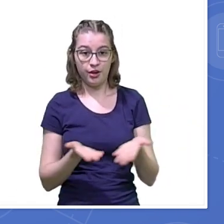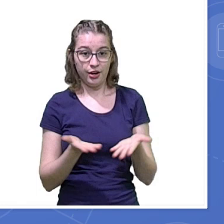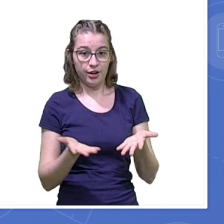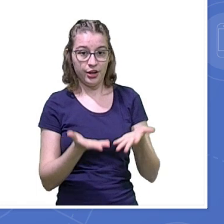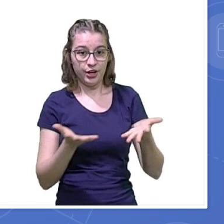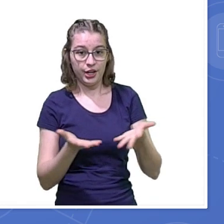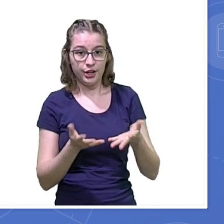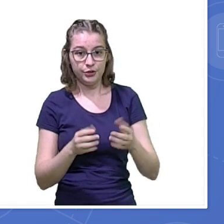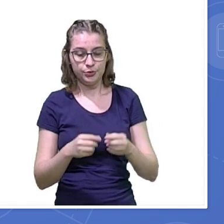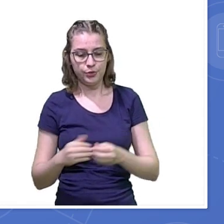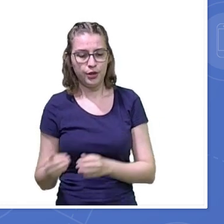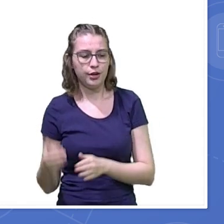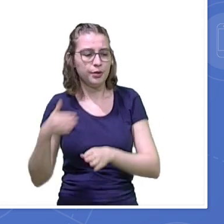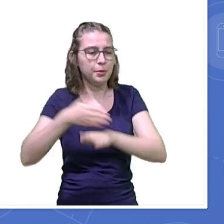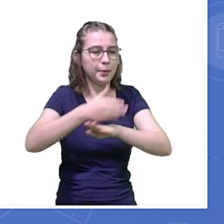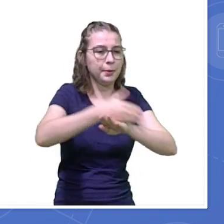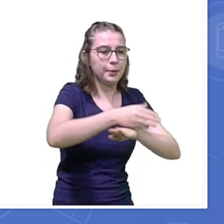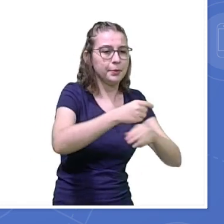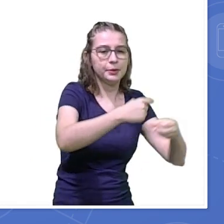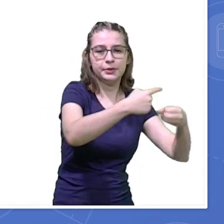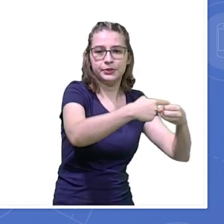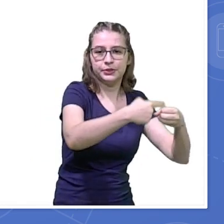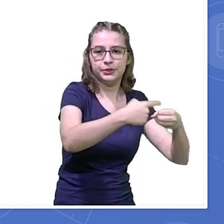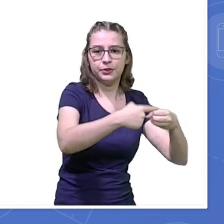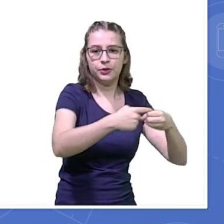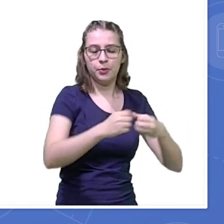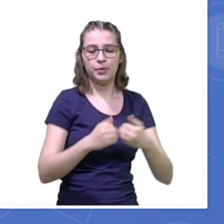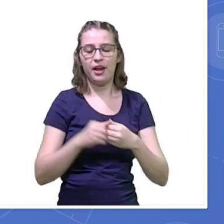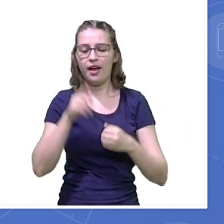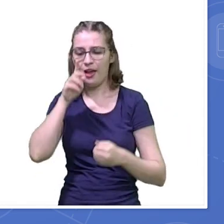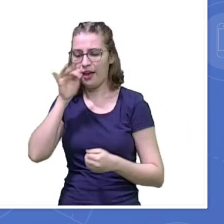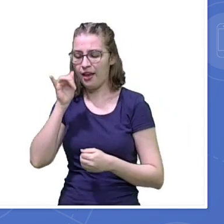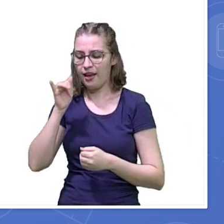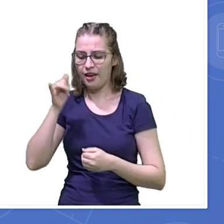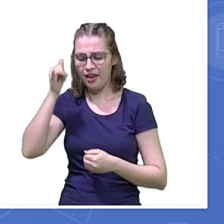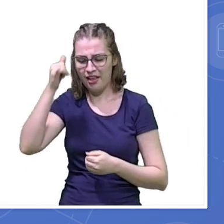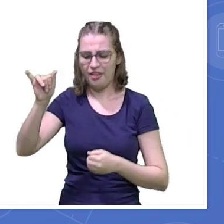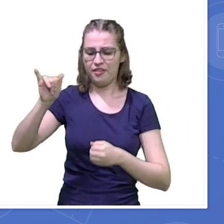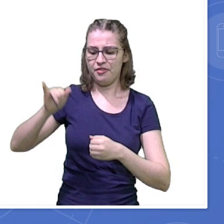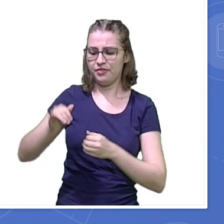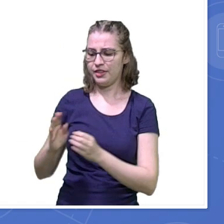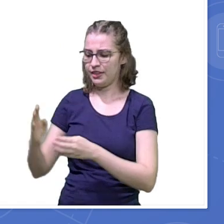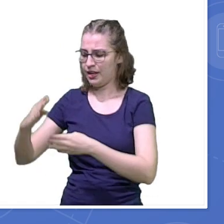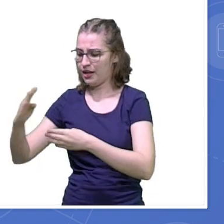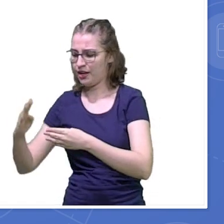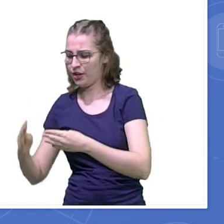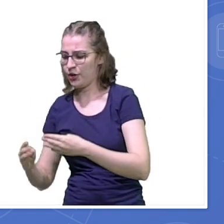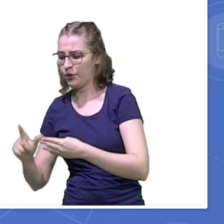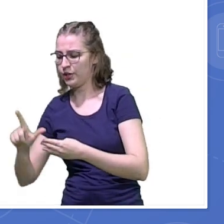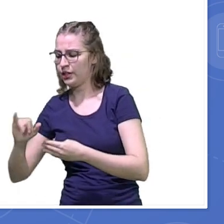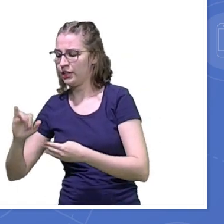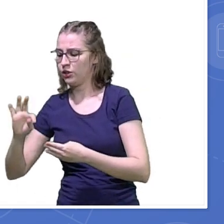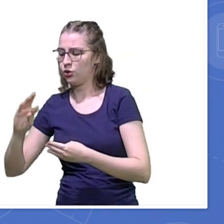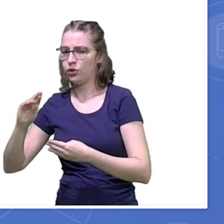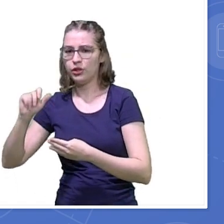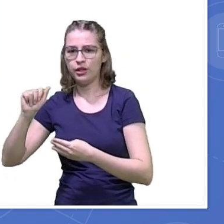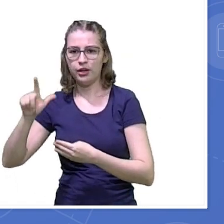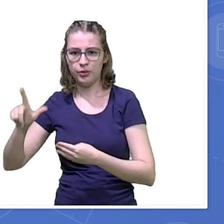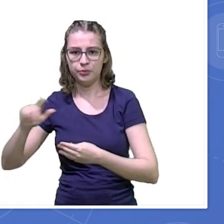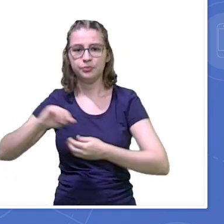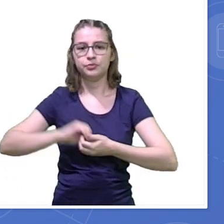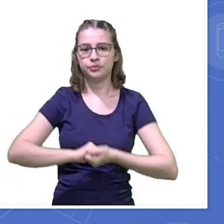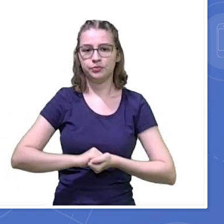interior do país, evitando a concentração das atividades econômicas em áreas litorâneas. Letra C, deslocar o